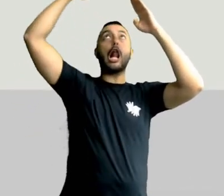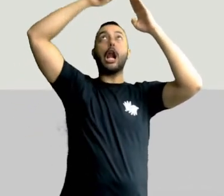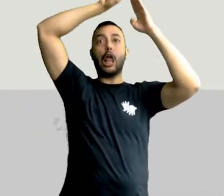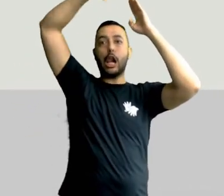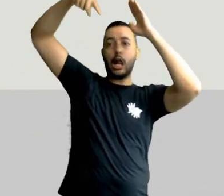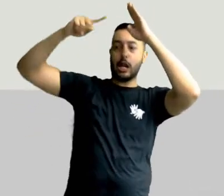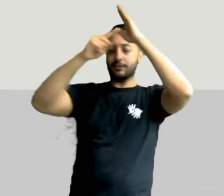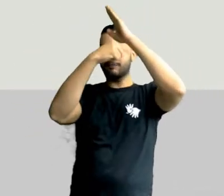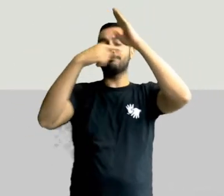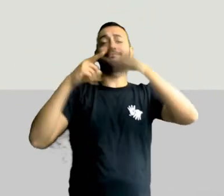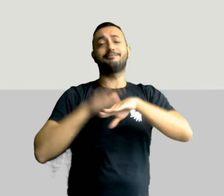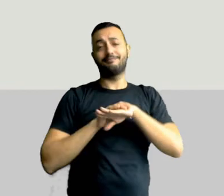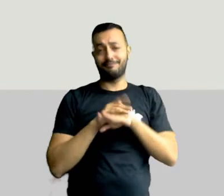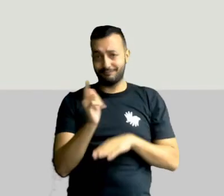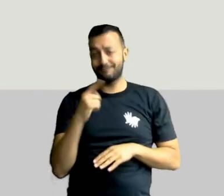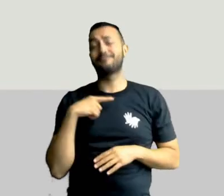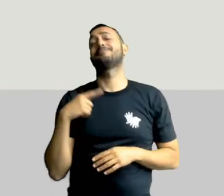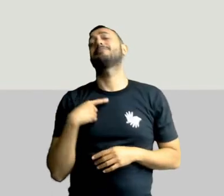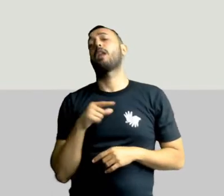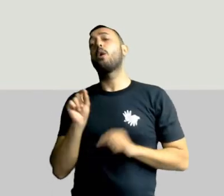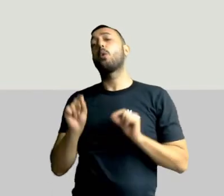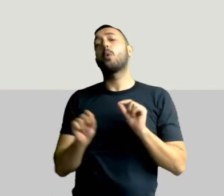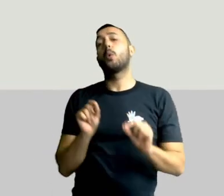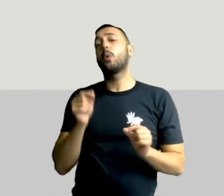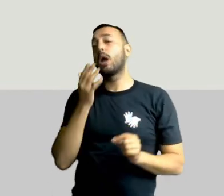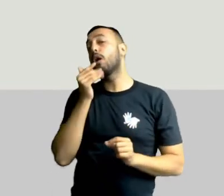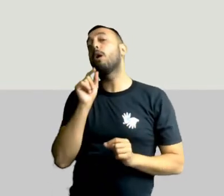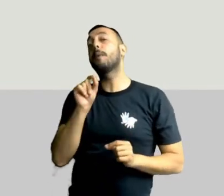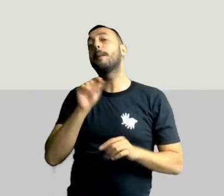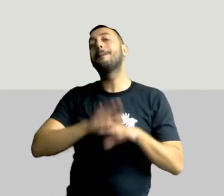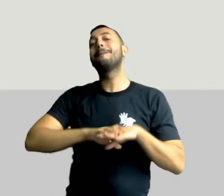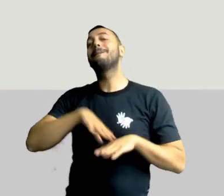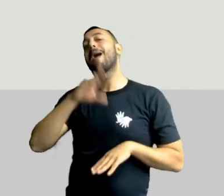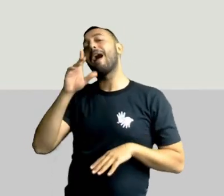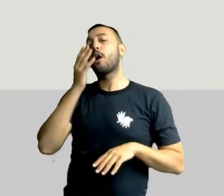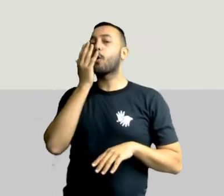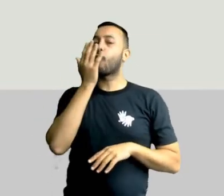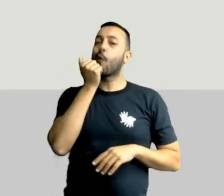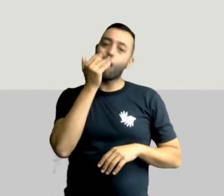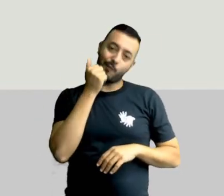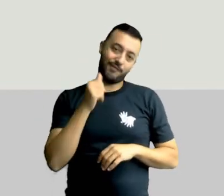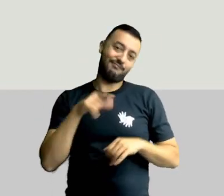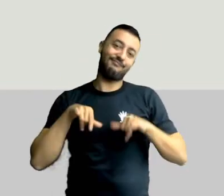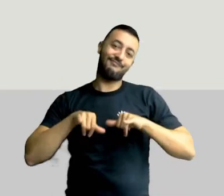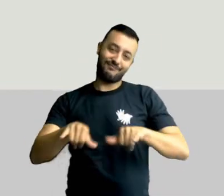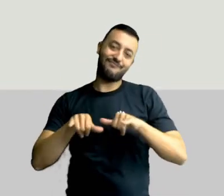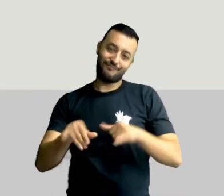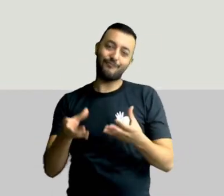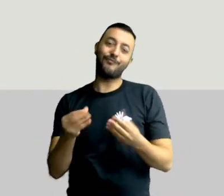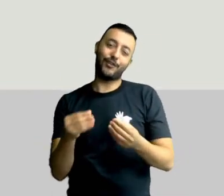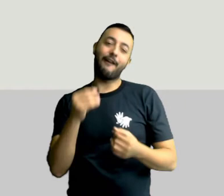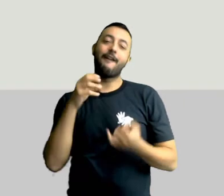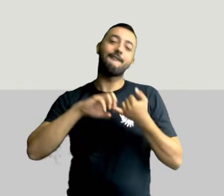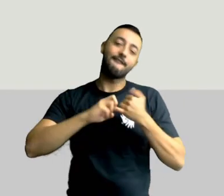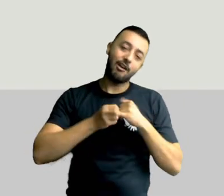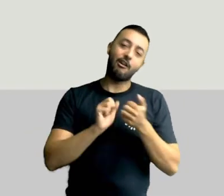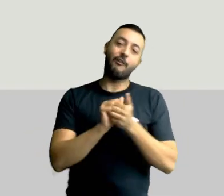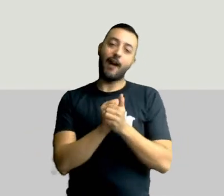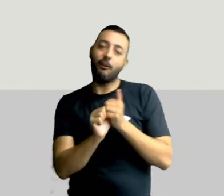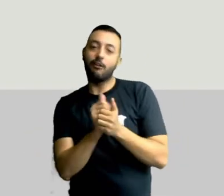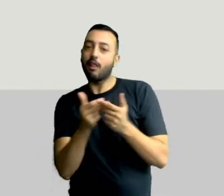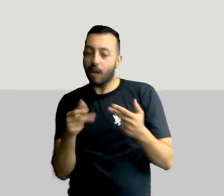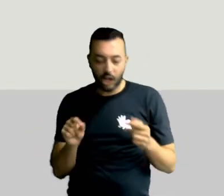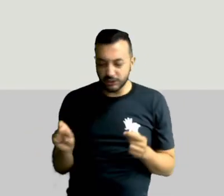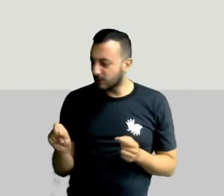muitos grãos, fura as sacas de alimentos, vive muito também em supermercados, que